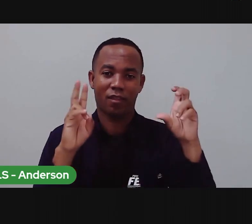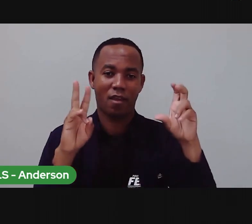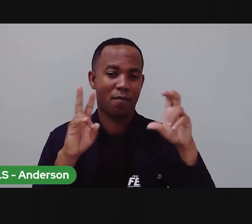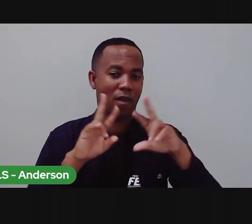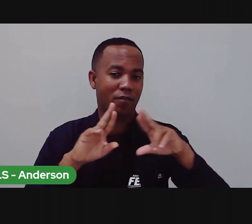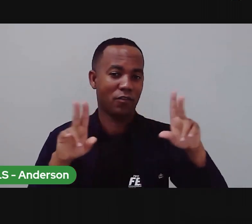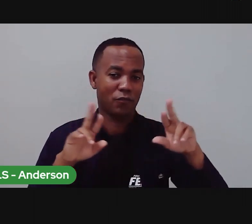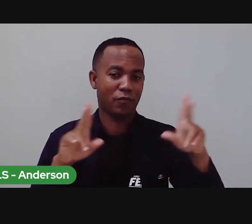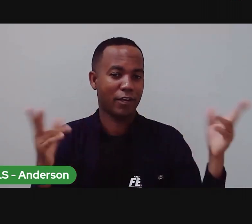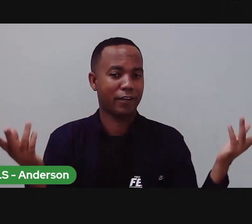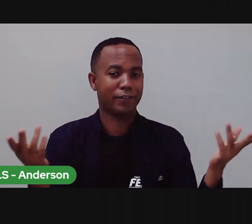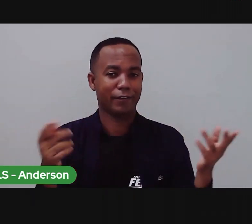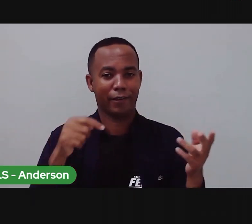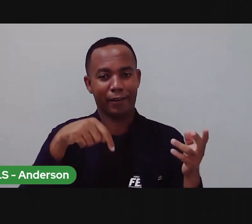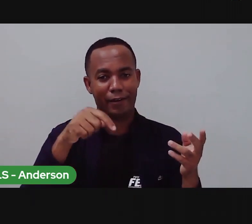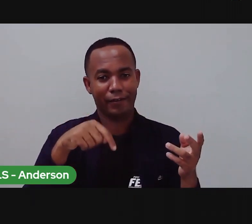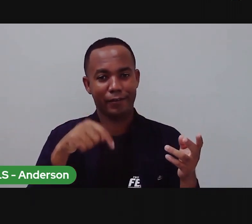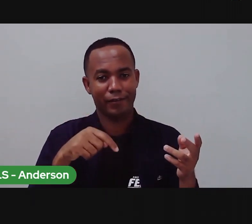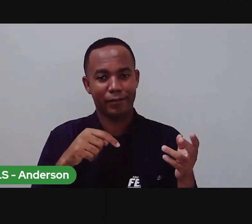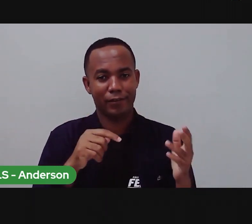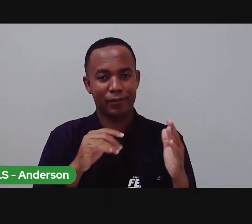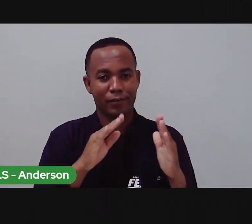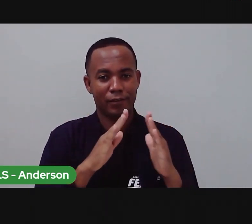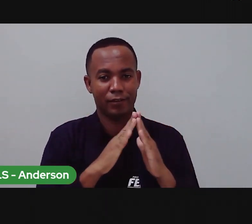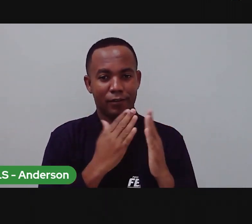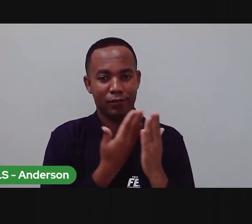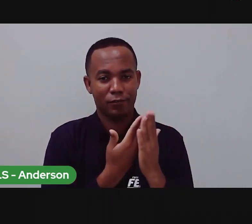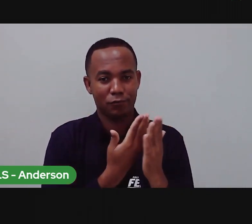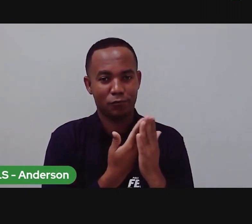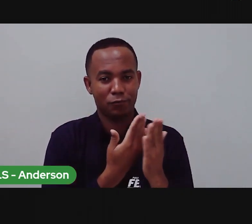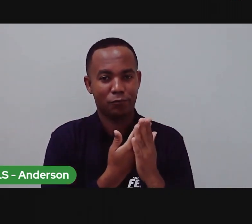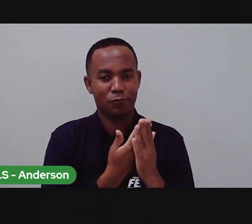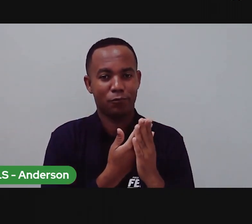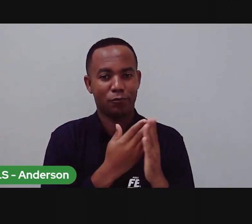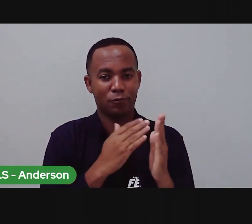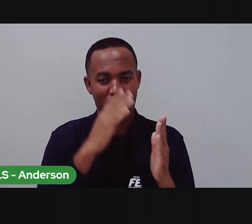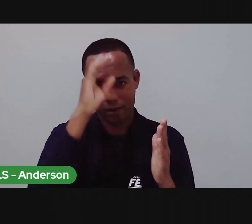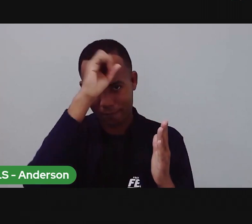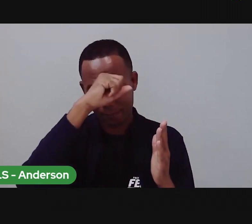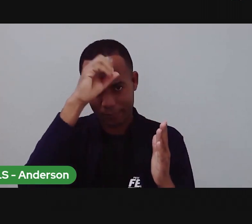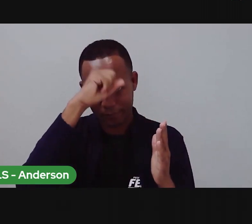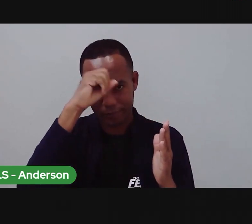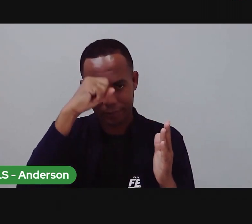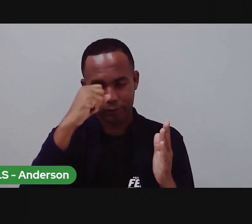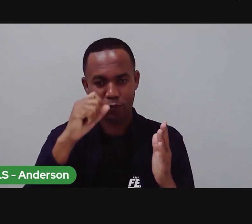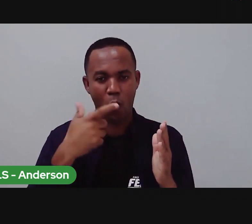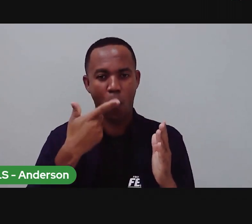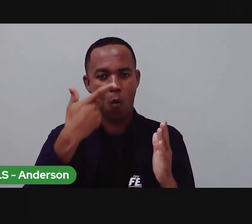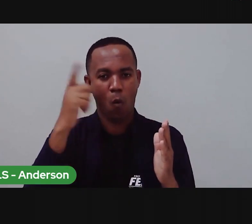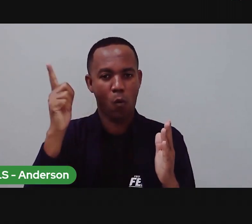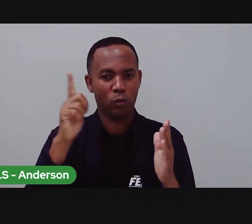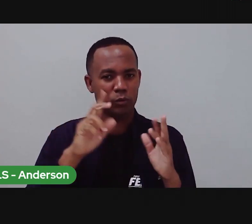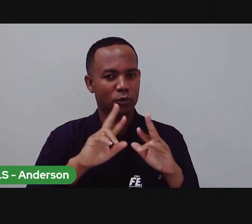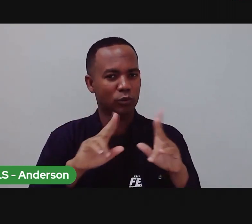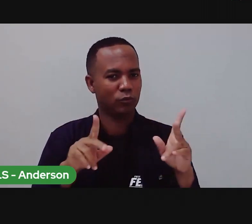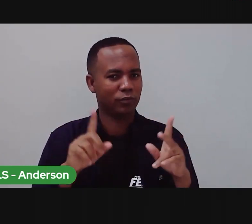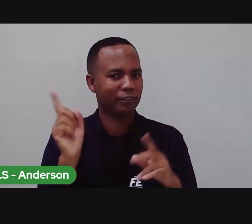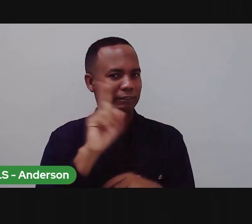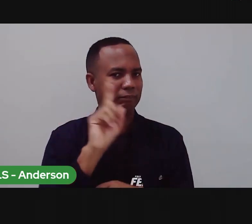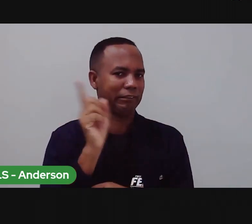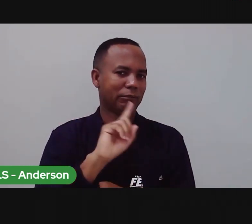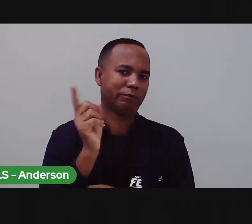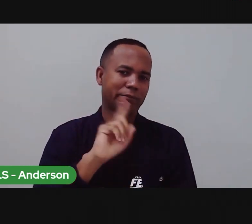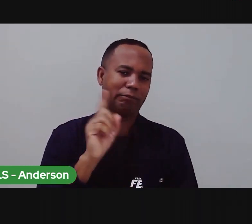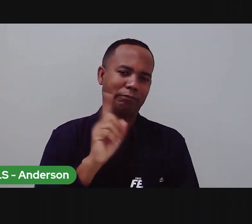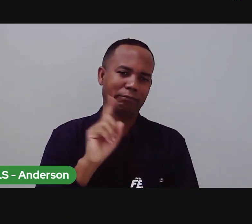nisso? A gente aqui, dando aula tão fantástica, tem gente falando sobre outros assuntos que não é o da aula. Você tá gostando disso,